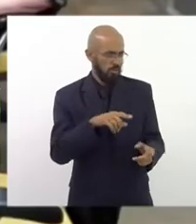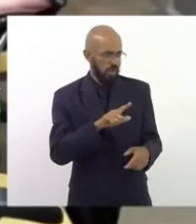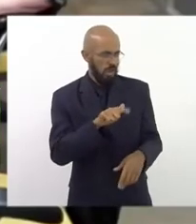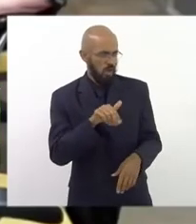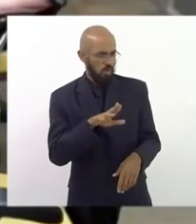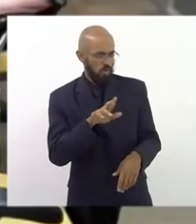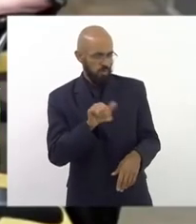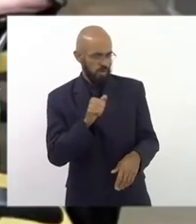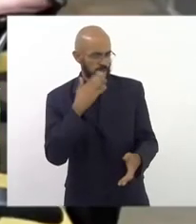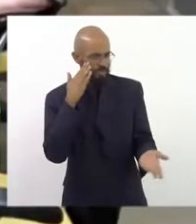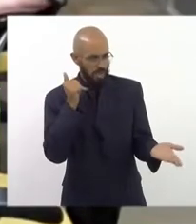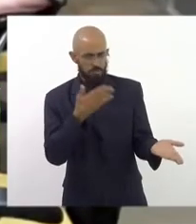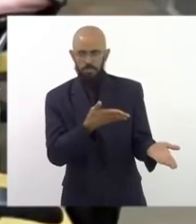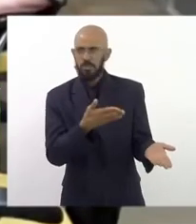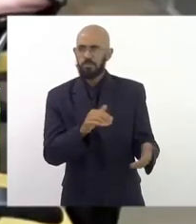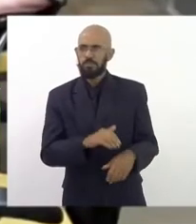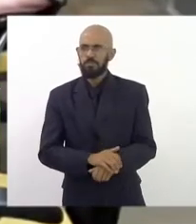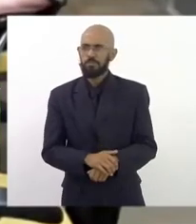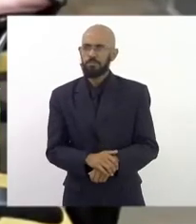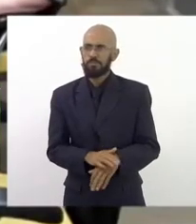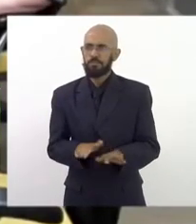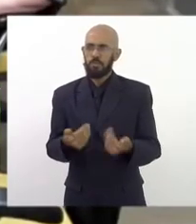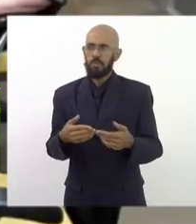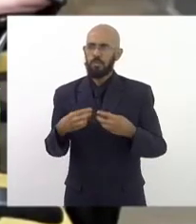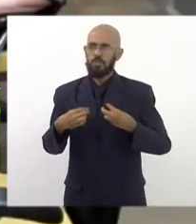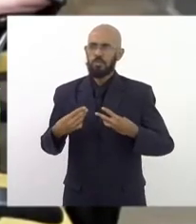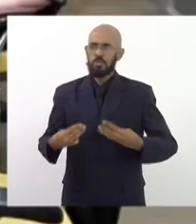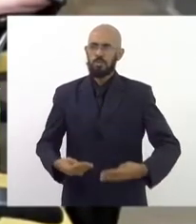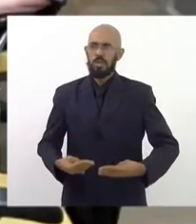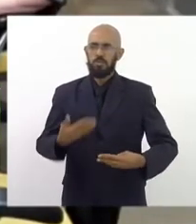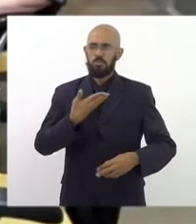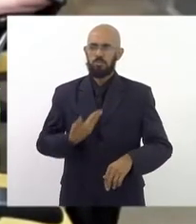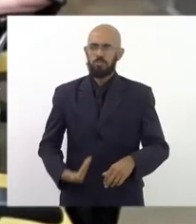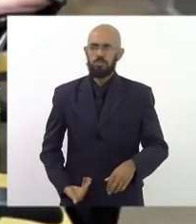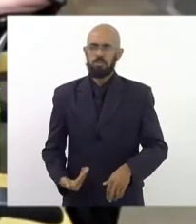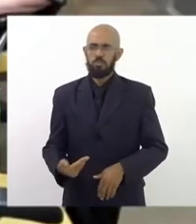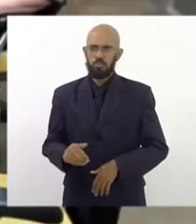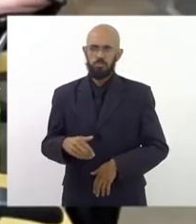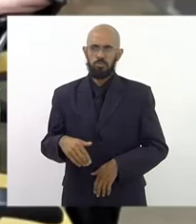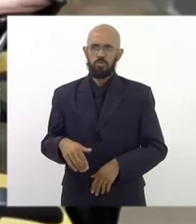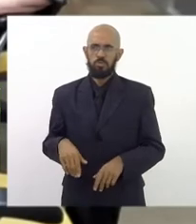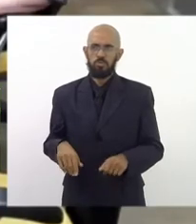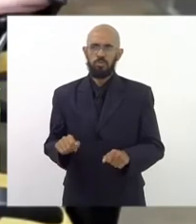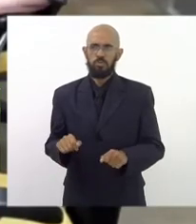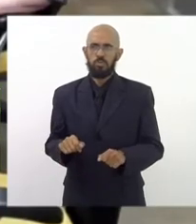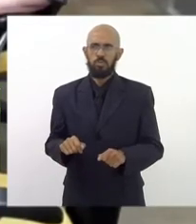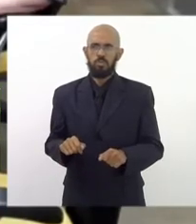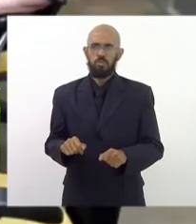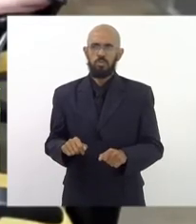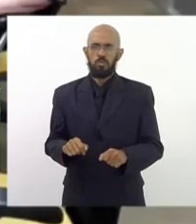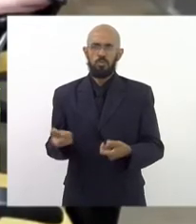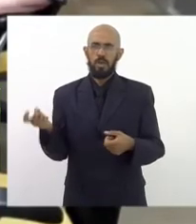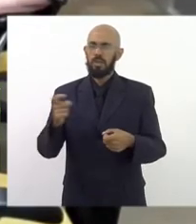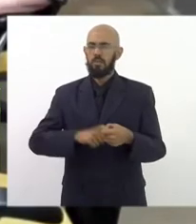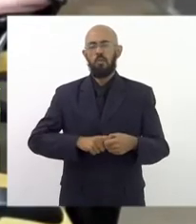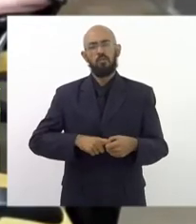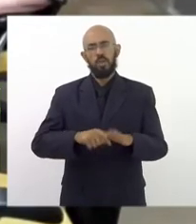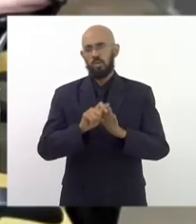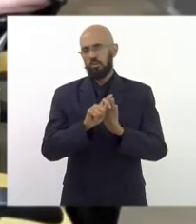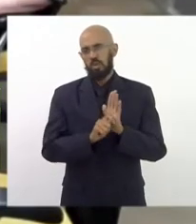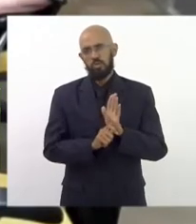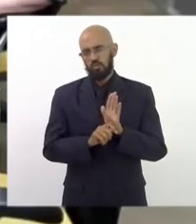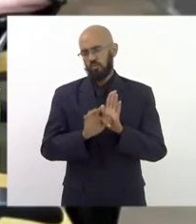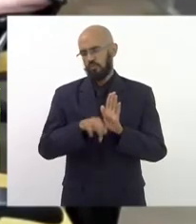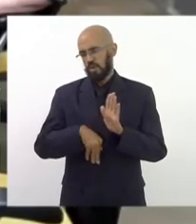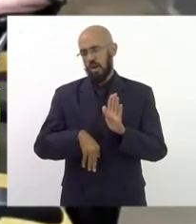coisa sobre isso? O Ministério Público está em vias de devolver a redação final. Está no Ministério Público para devolver a redação final,